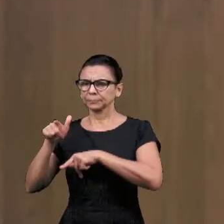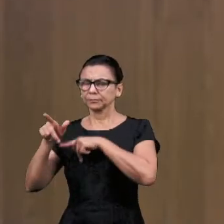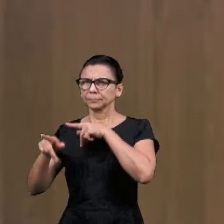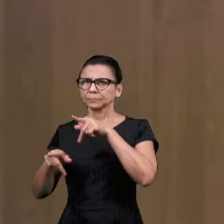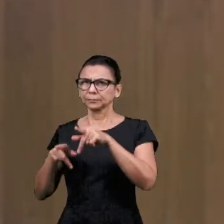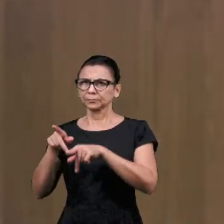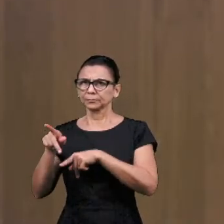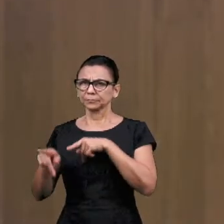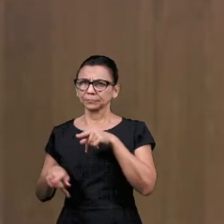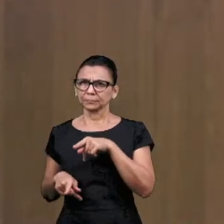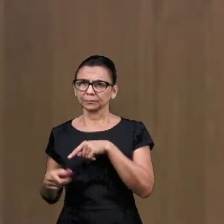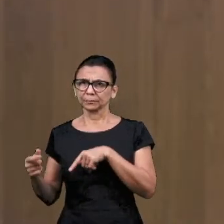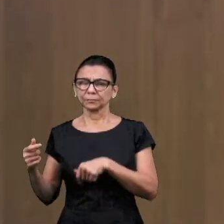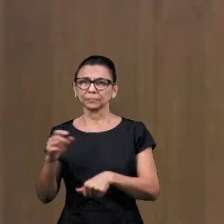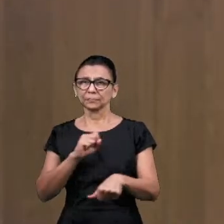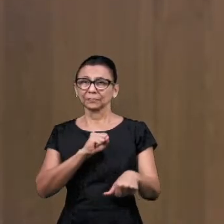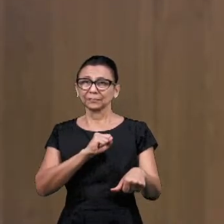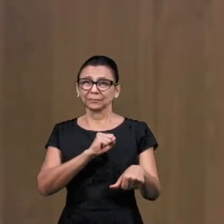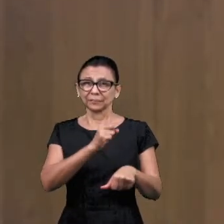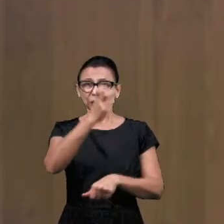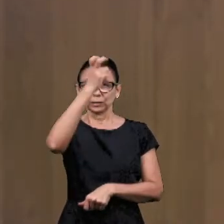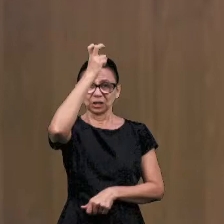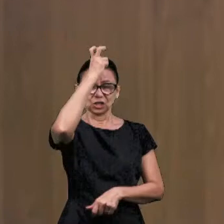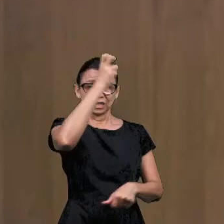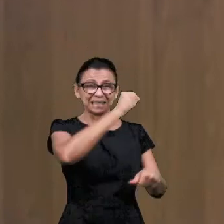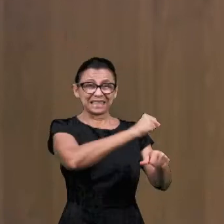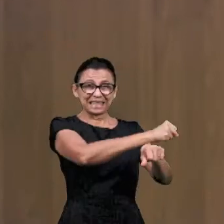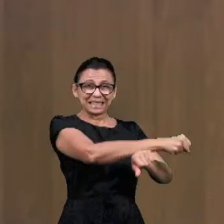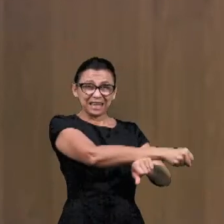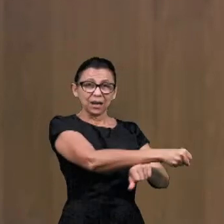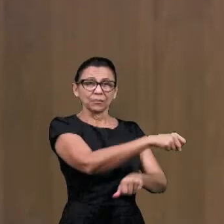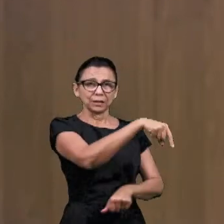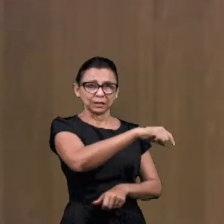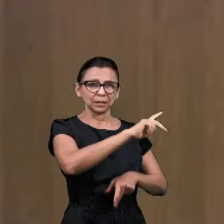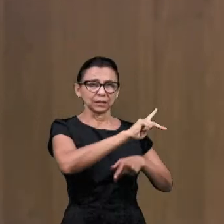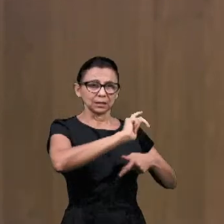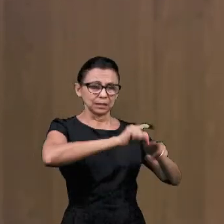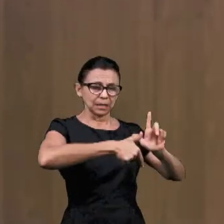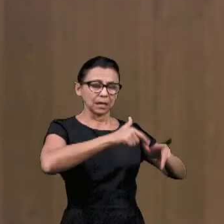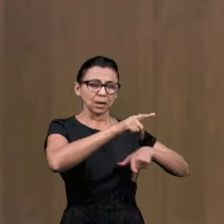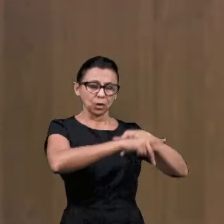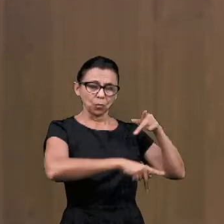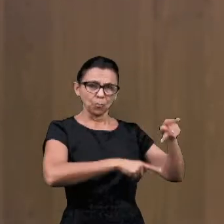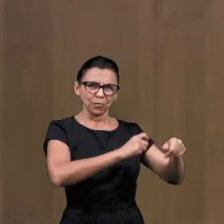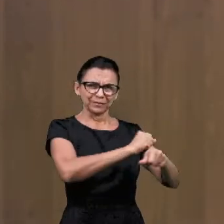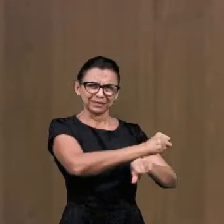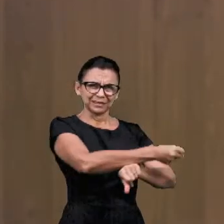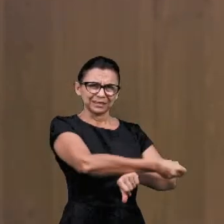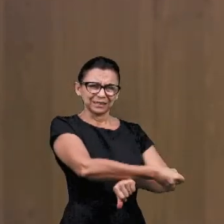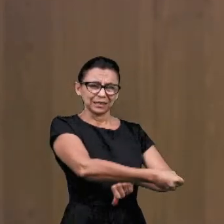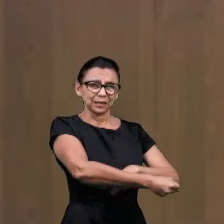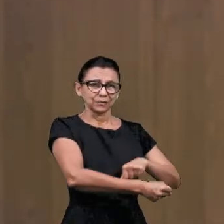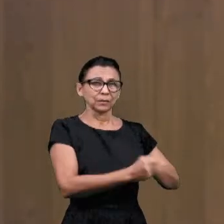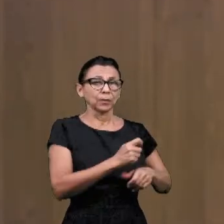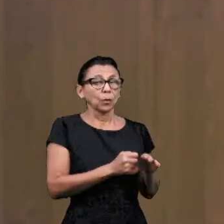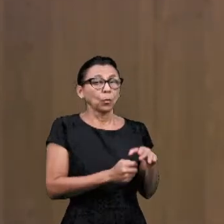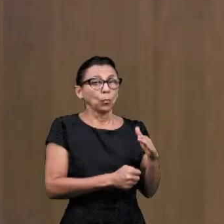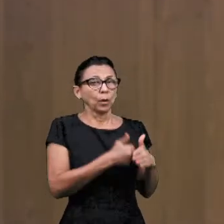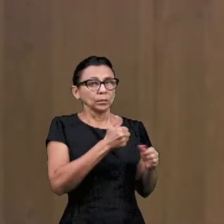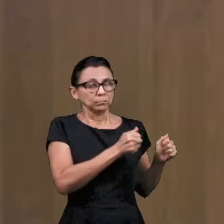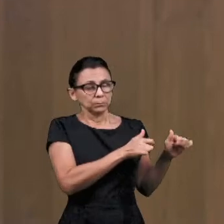sair do Egito, sair da condição de escravos para herdar a terra prometida, o Senhor